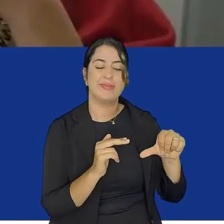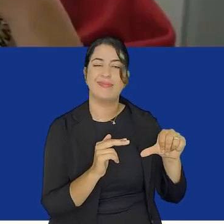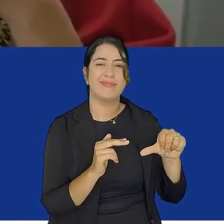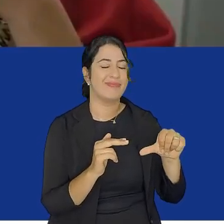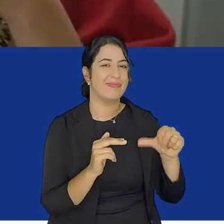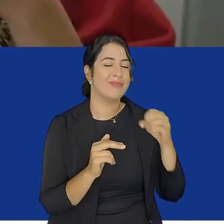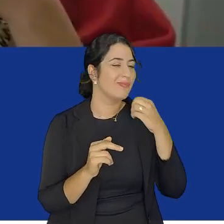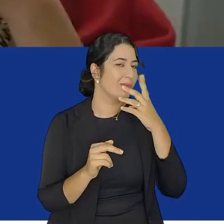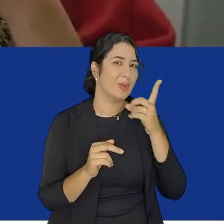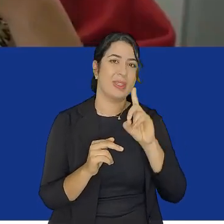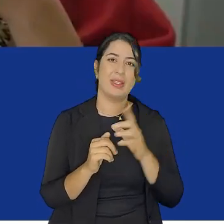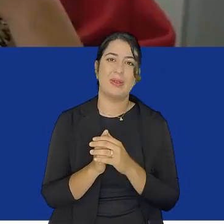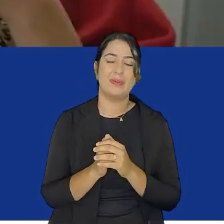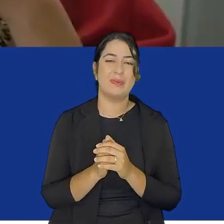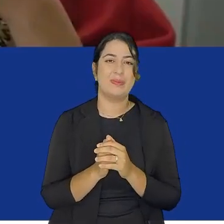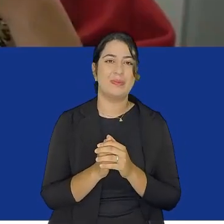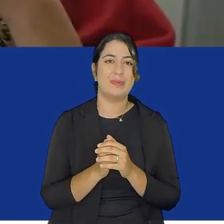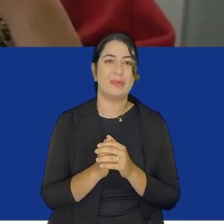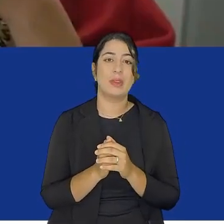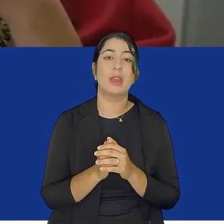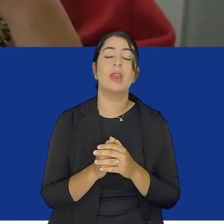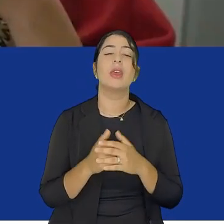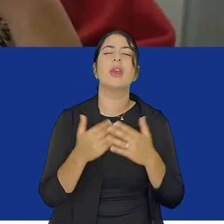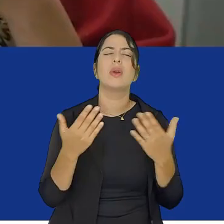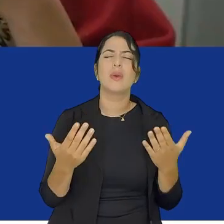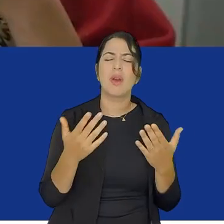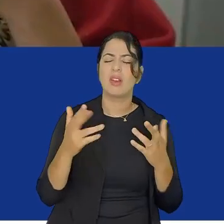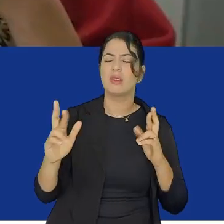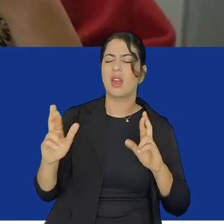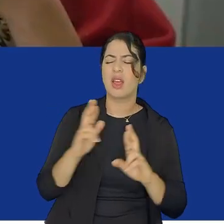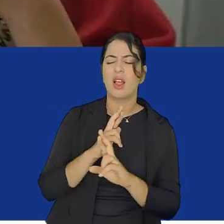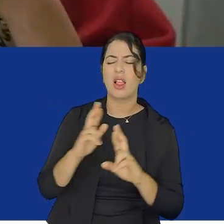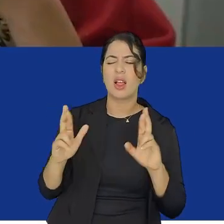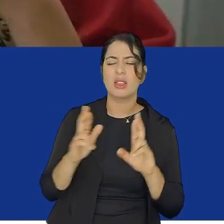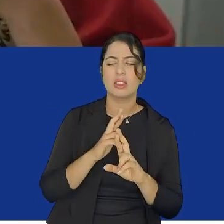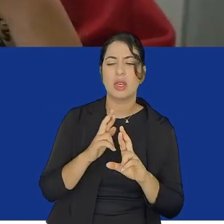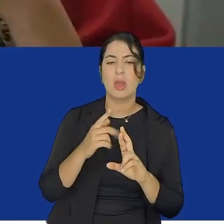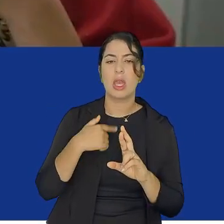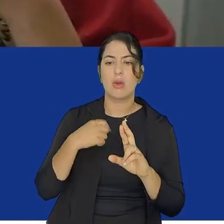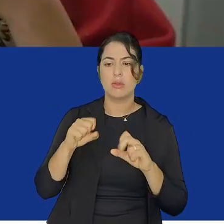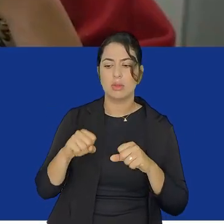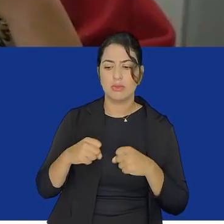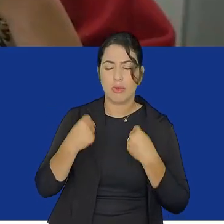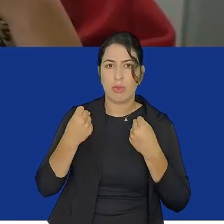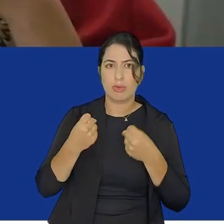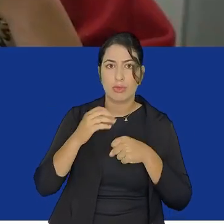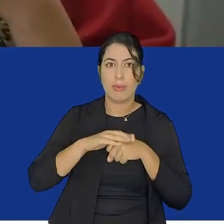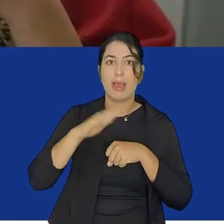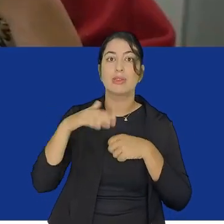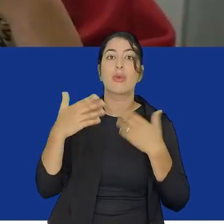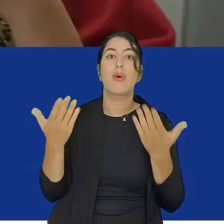fechar esse raciocínio, quais são as relações aonde a gente dedica mais tempo na